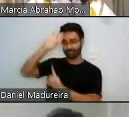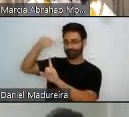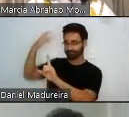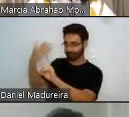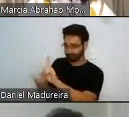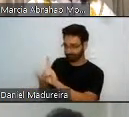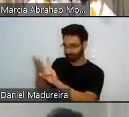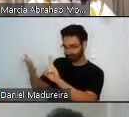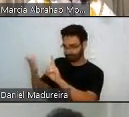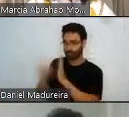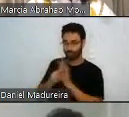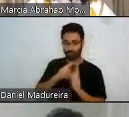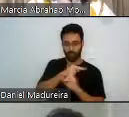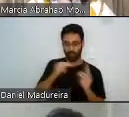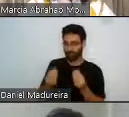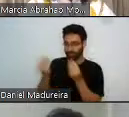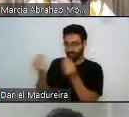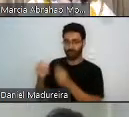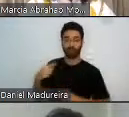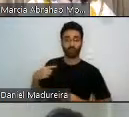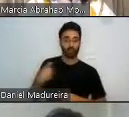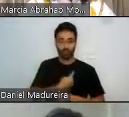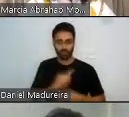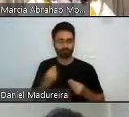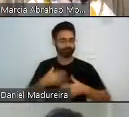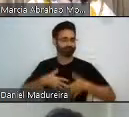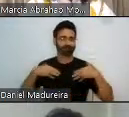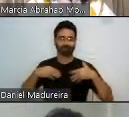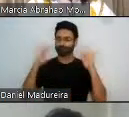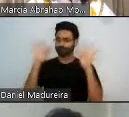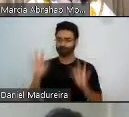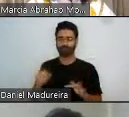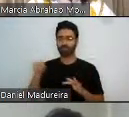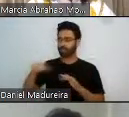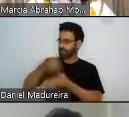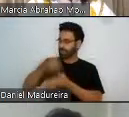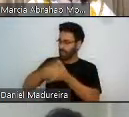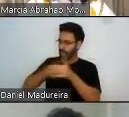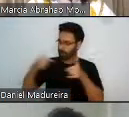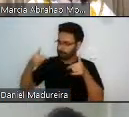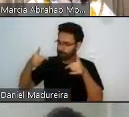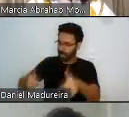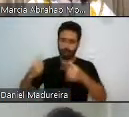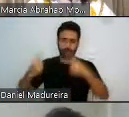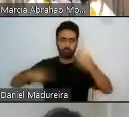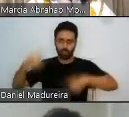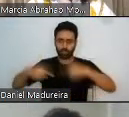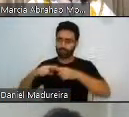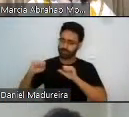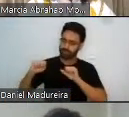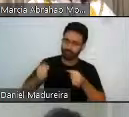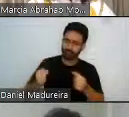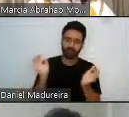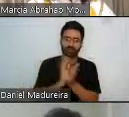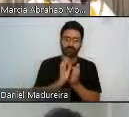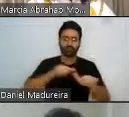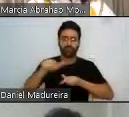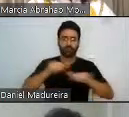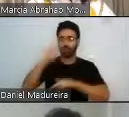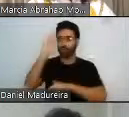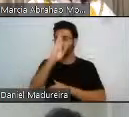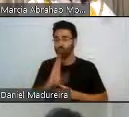DUMB, estamos muito orgulhosos pelo seu ativismo político, pela defesa dos trabalhadores do mundo inteiro,